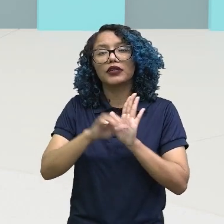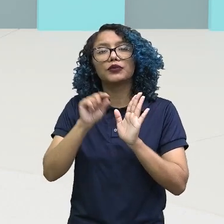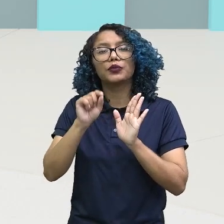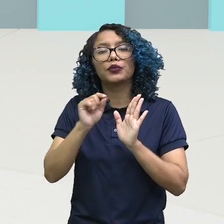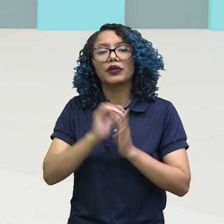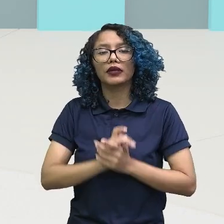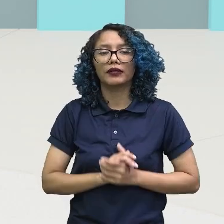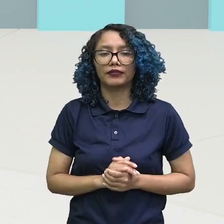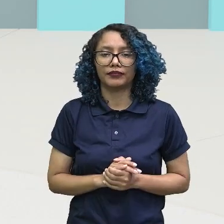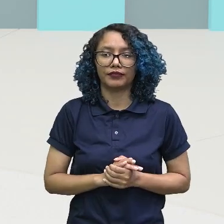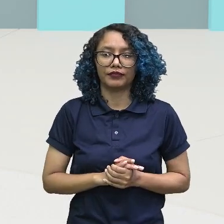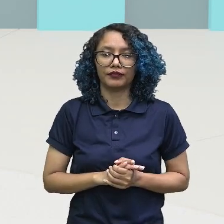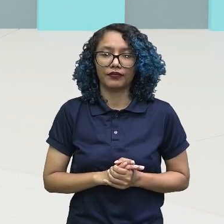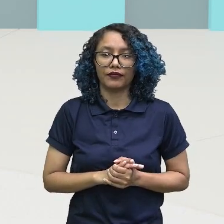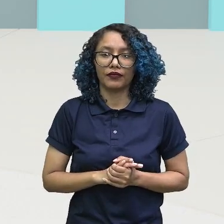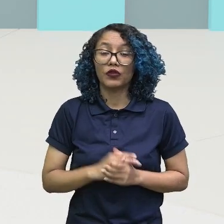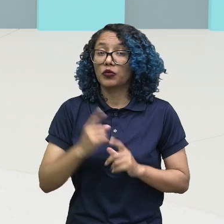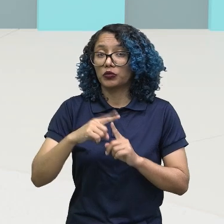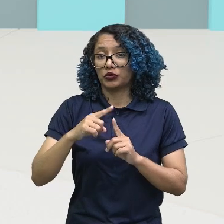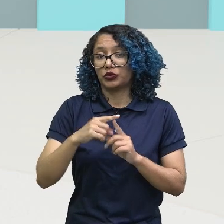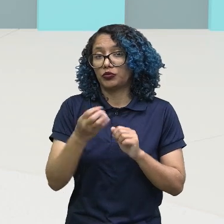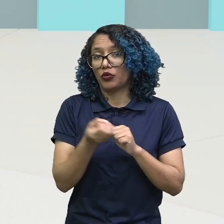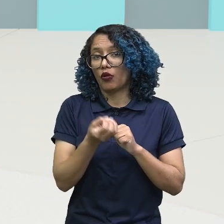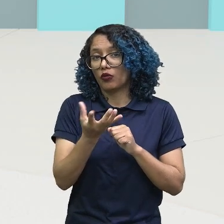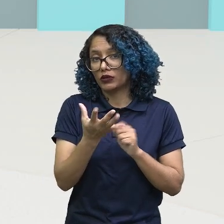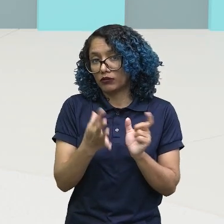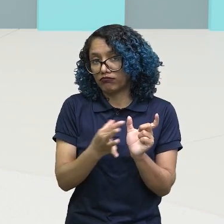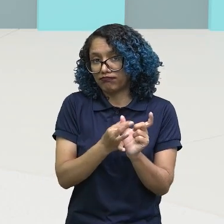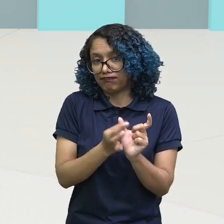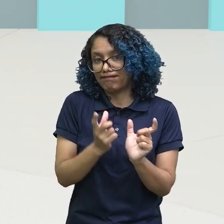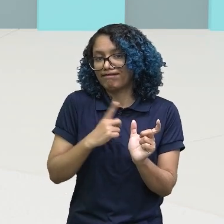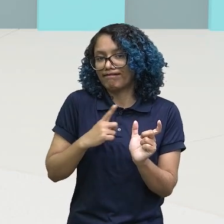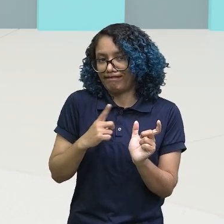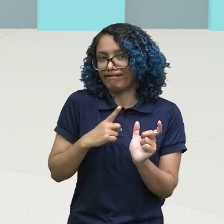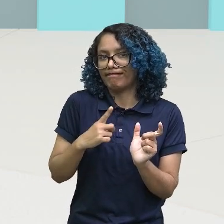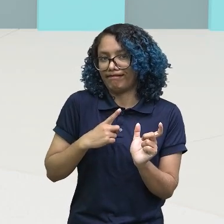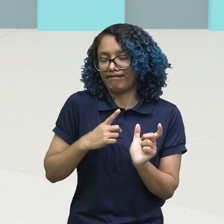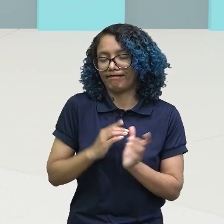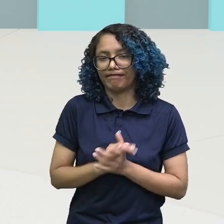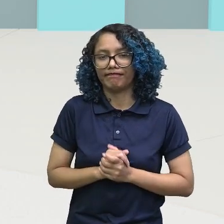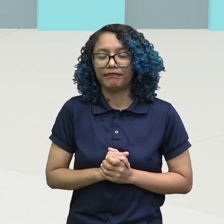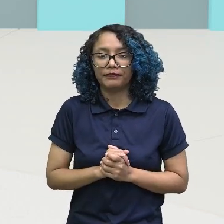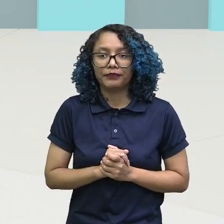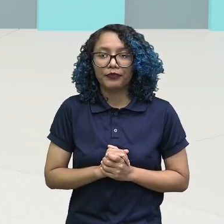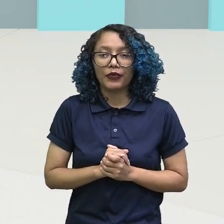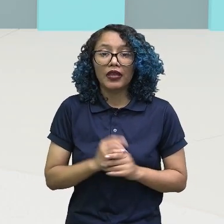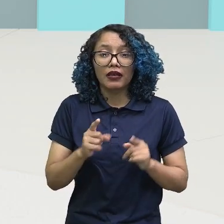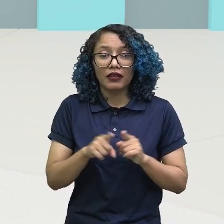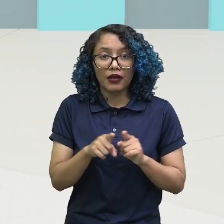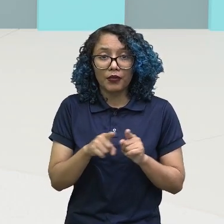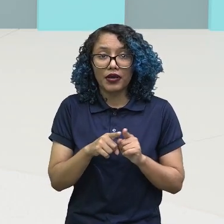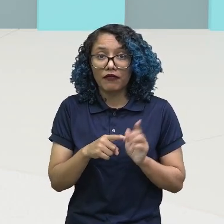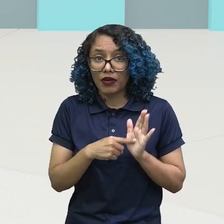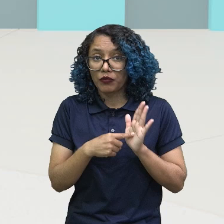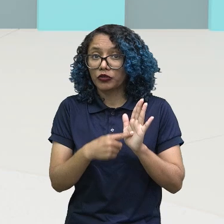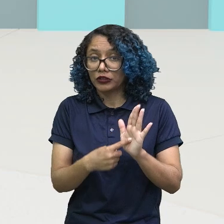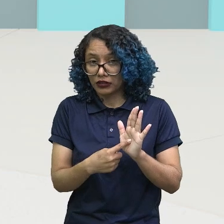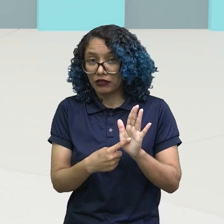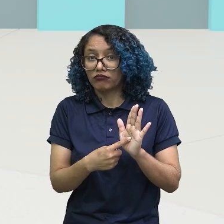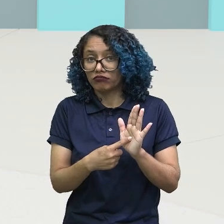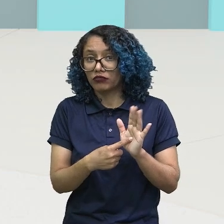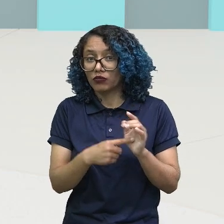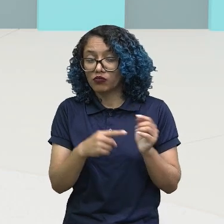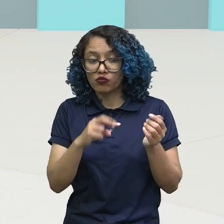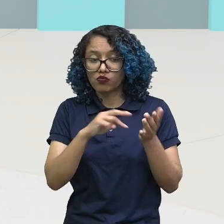de locução conjuntiva, né? E ela vai expressar esse sentido. Porém,